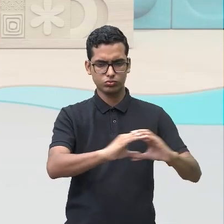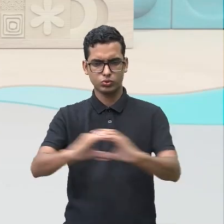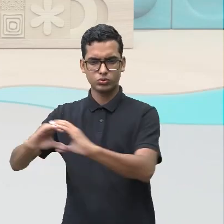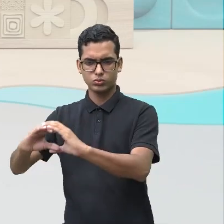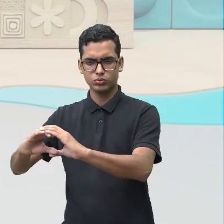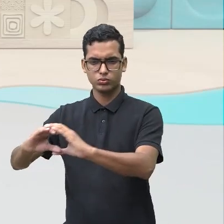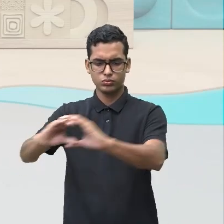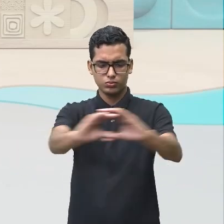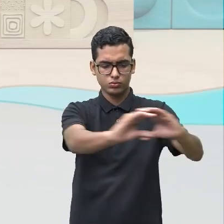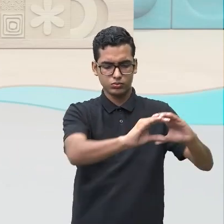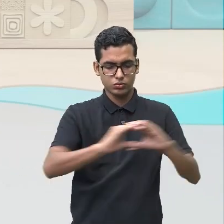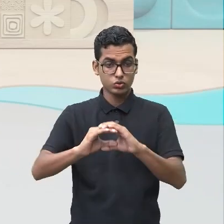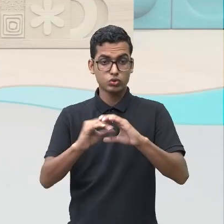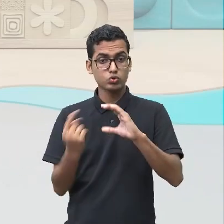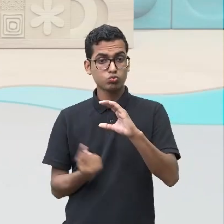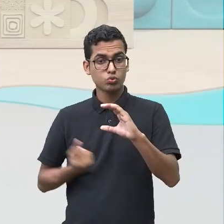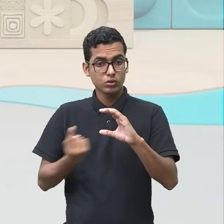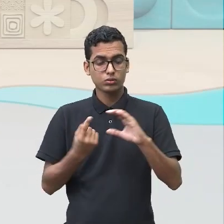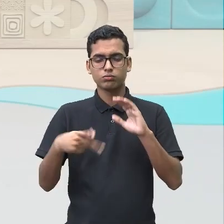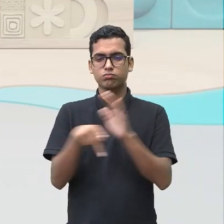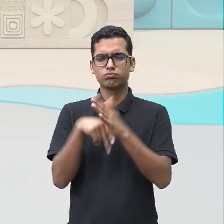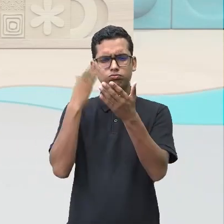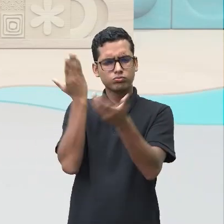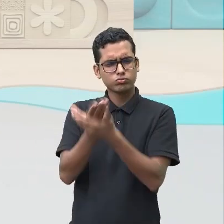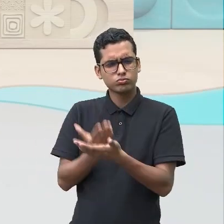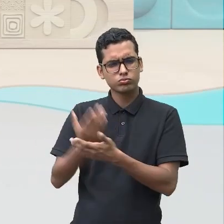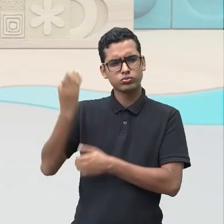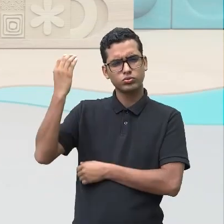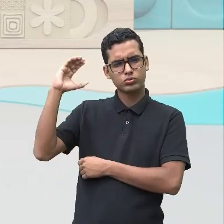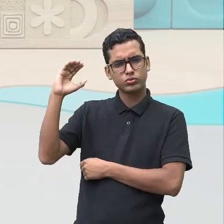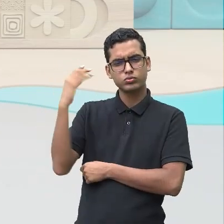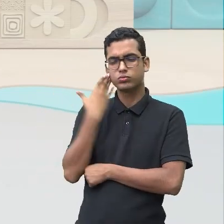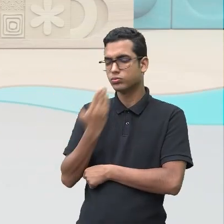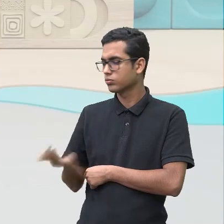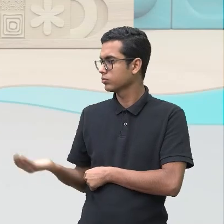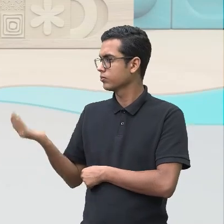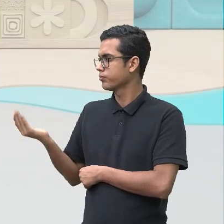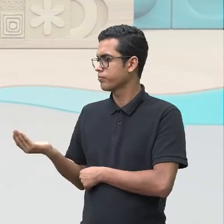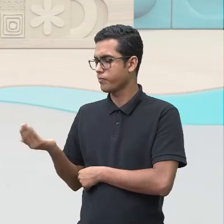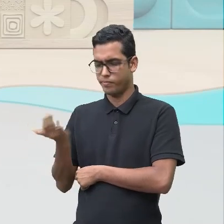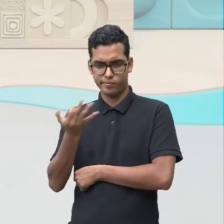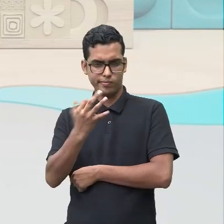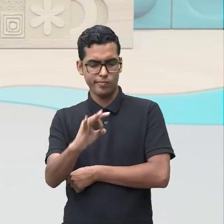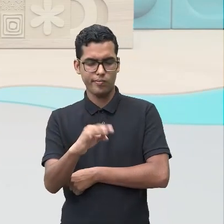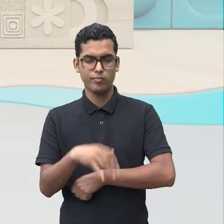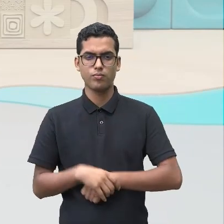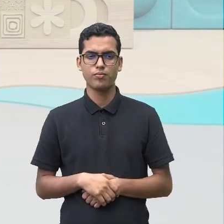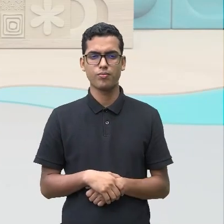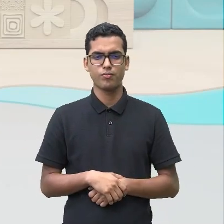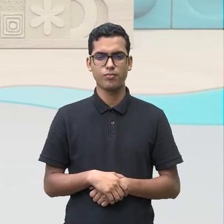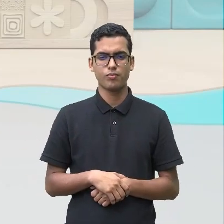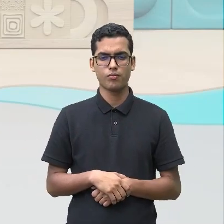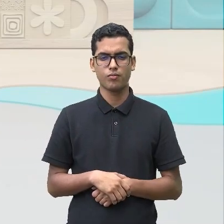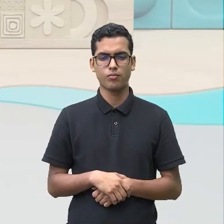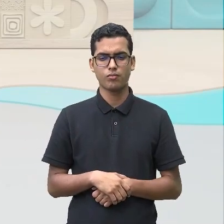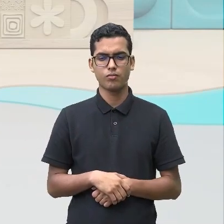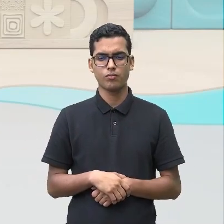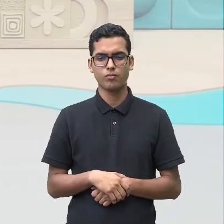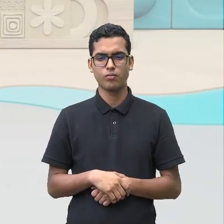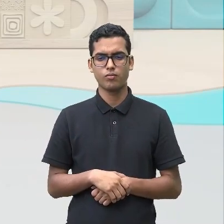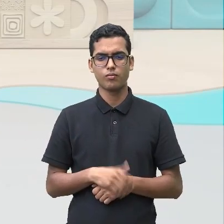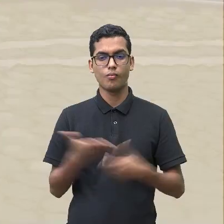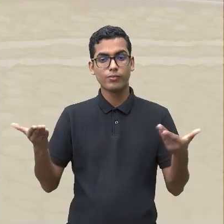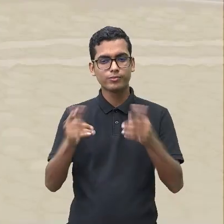atenção também de todos os estudiosos, cientistas e tudo mais, certo? Temos ainda, vamos